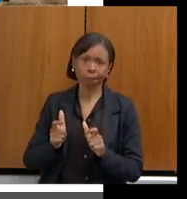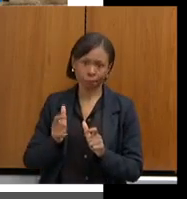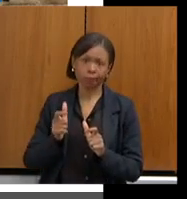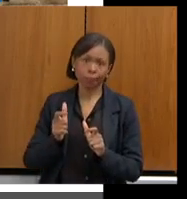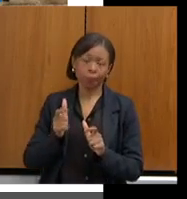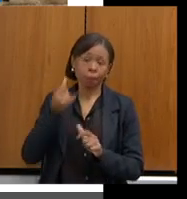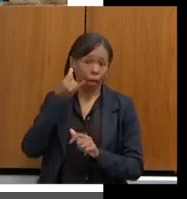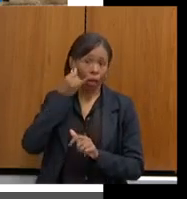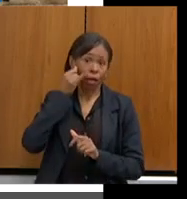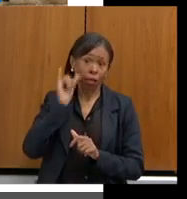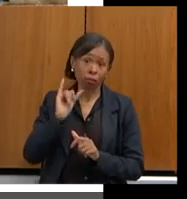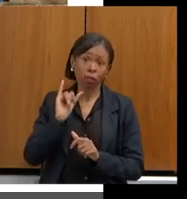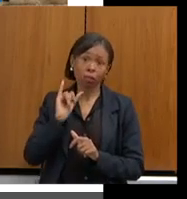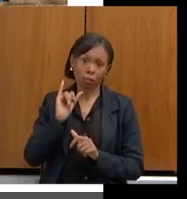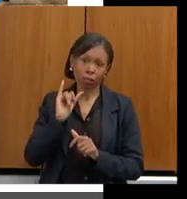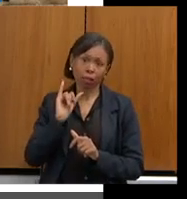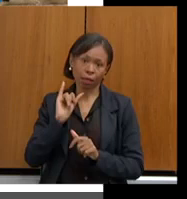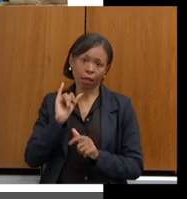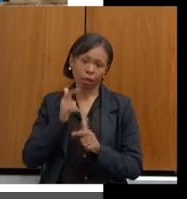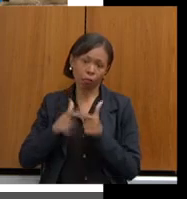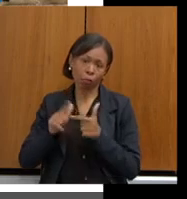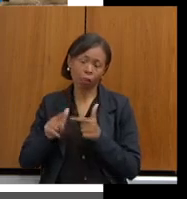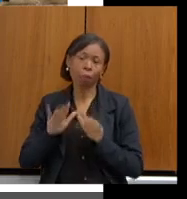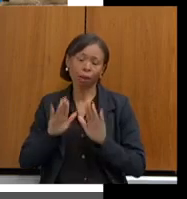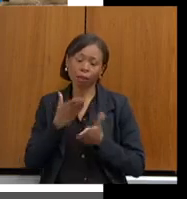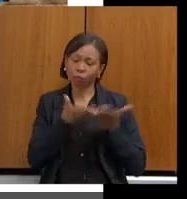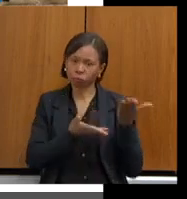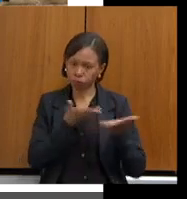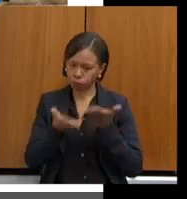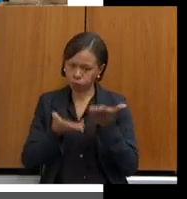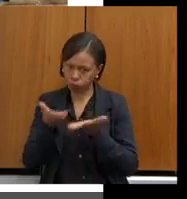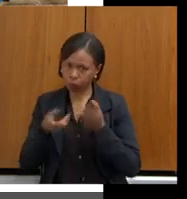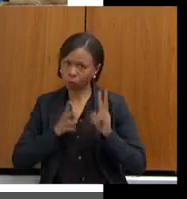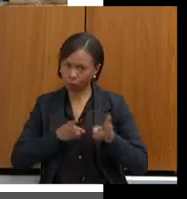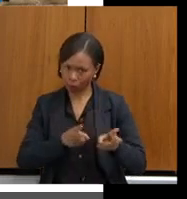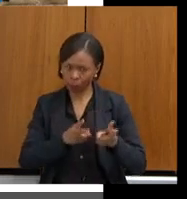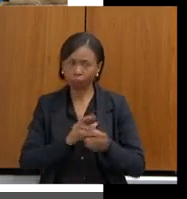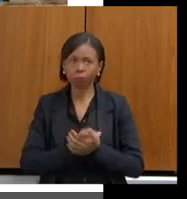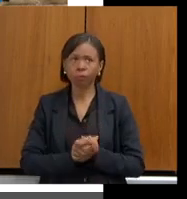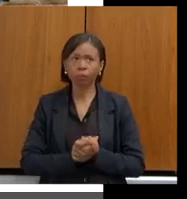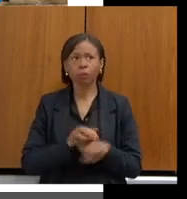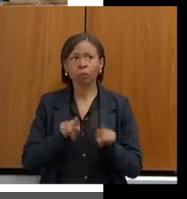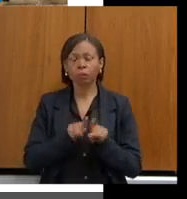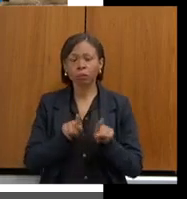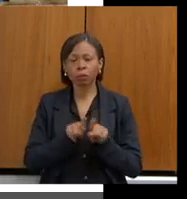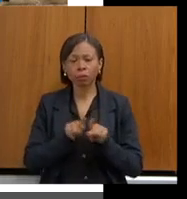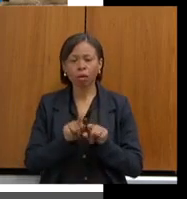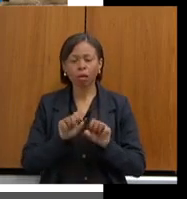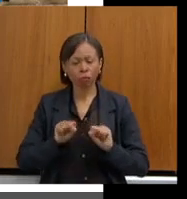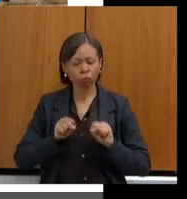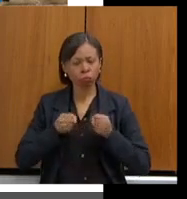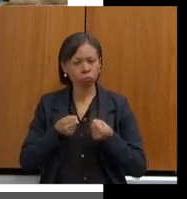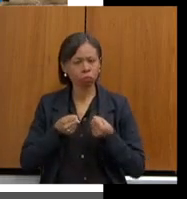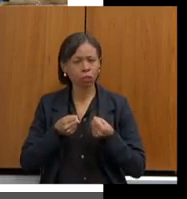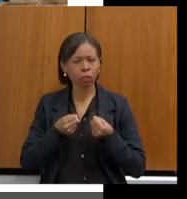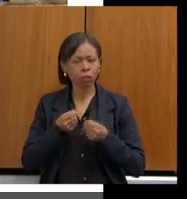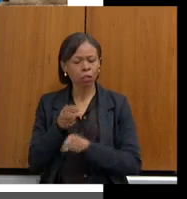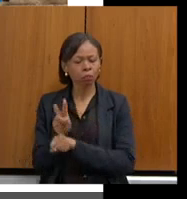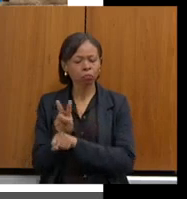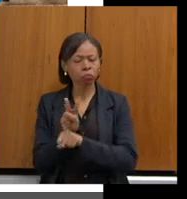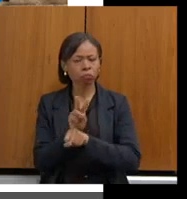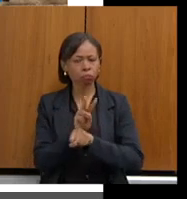de atendimento da população tivemos orientações quanto ao procedimento de segurança nas rotinas diárias